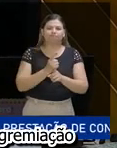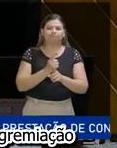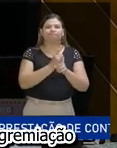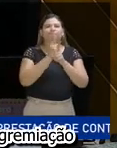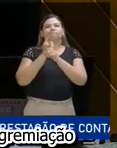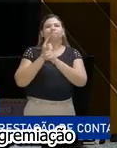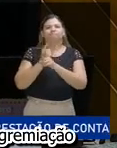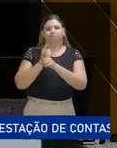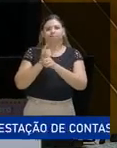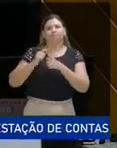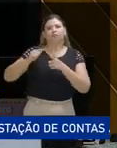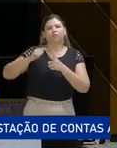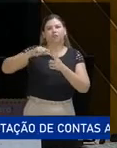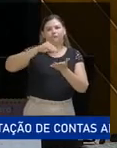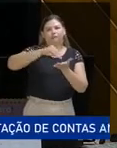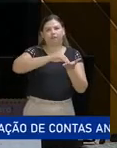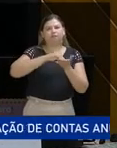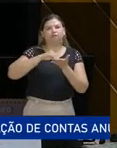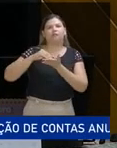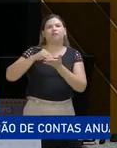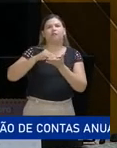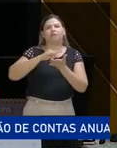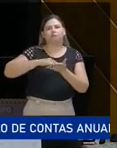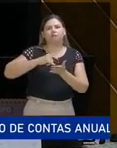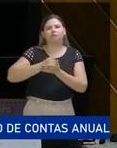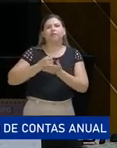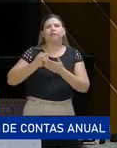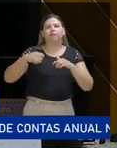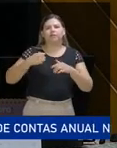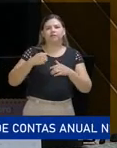das quais a agremiação foi intimada a corrigir.